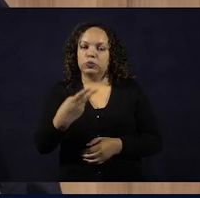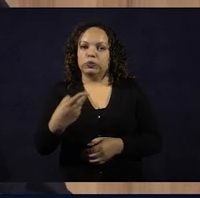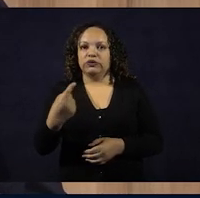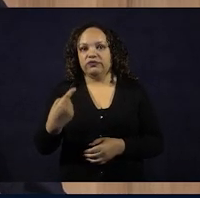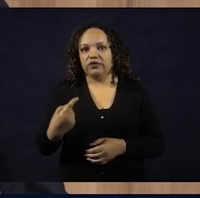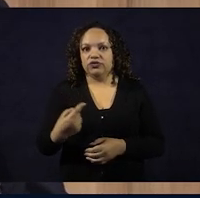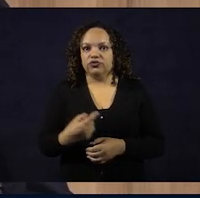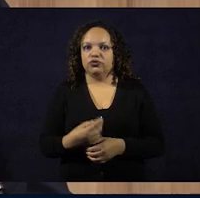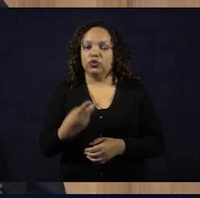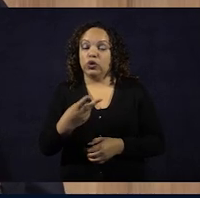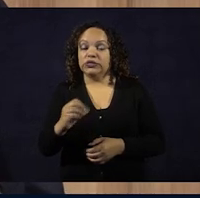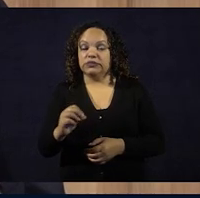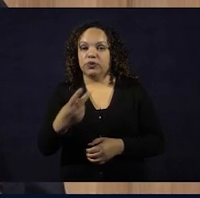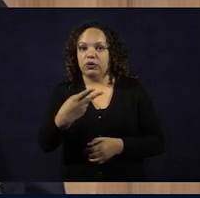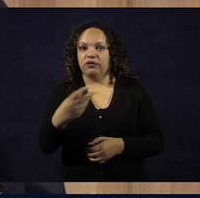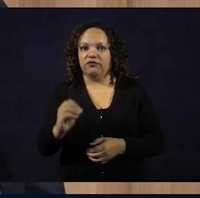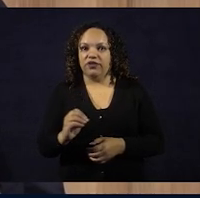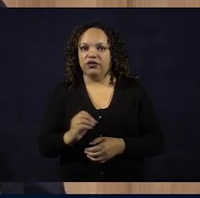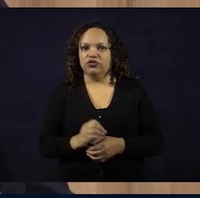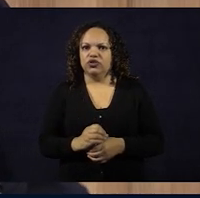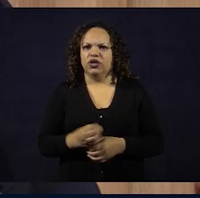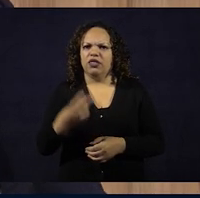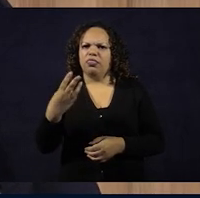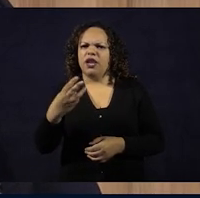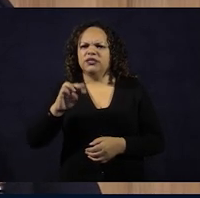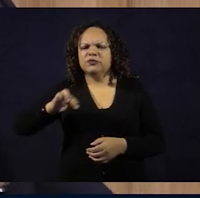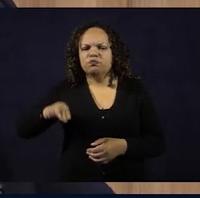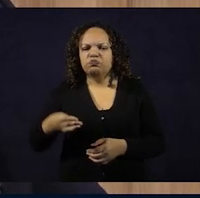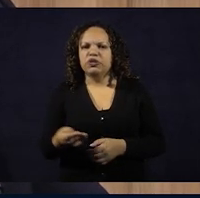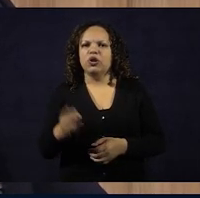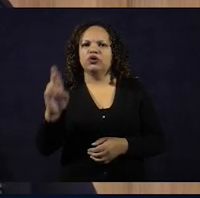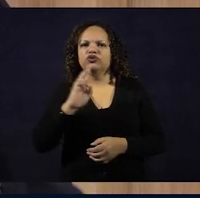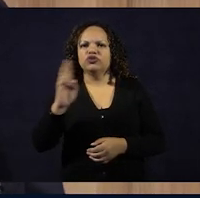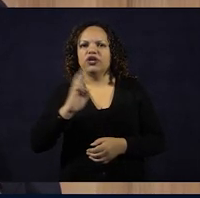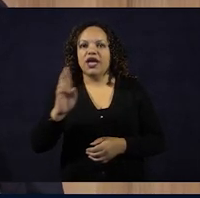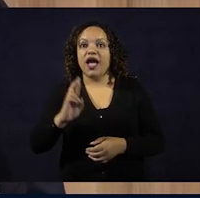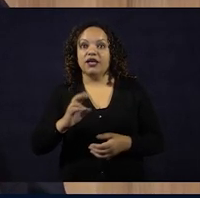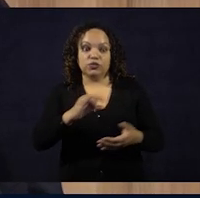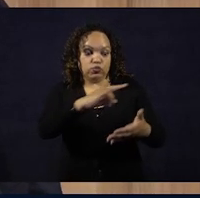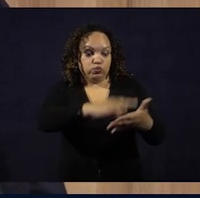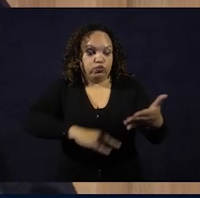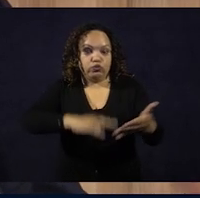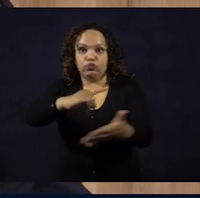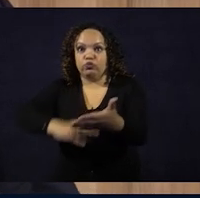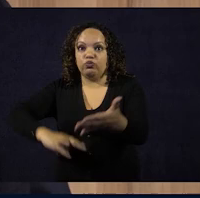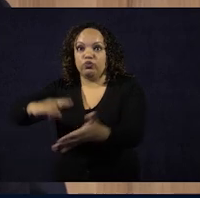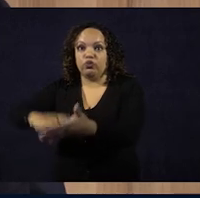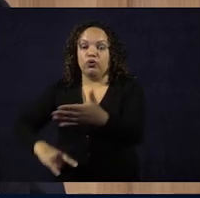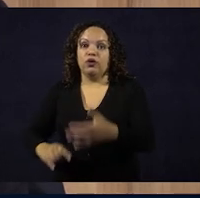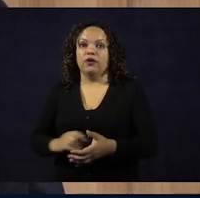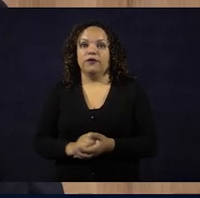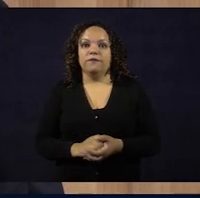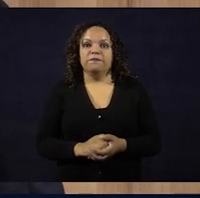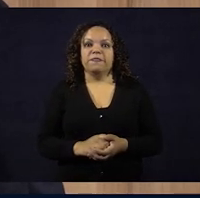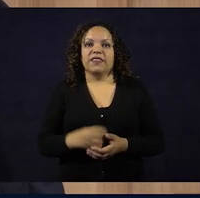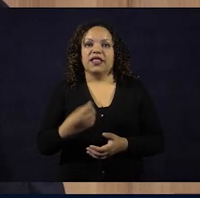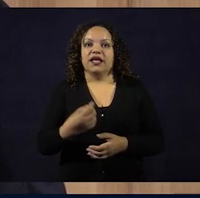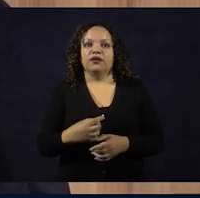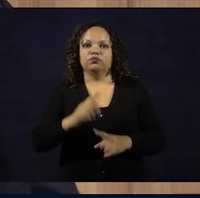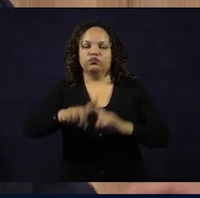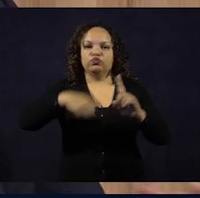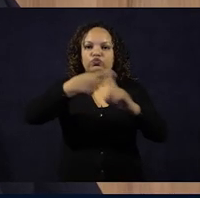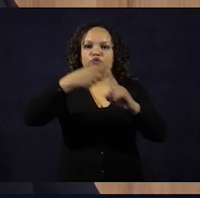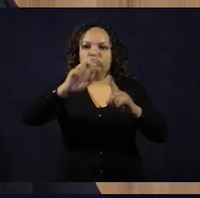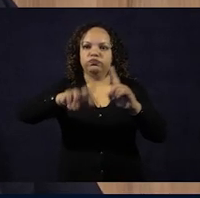chegou a fazer ou 2020 a gente fazia três milhões de reais por ano de venda de certificado a gente motivou por mais de 30 vezes